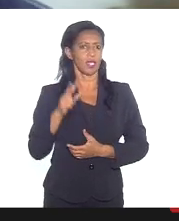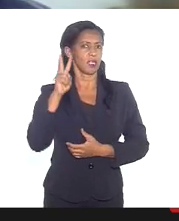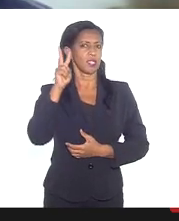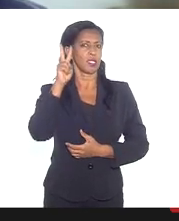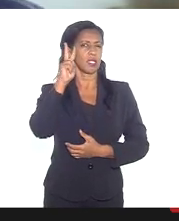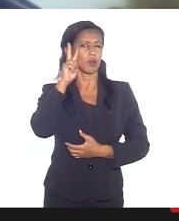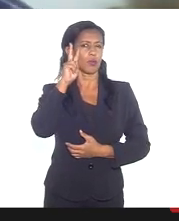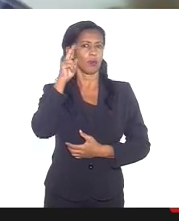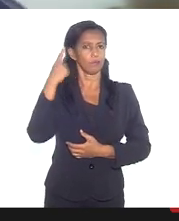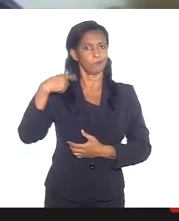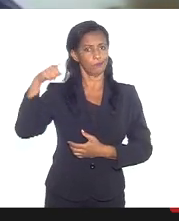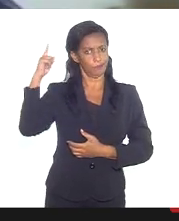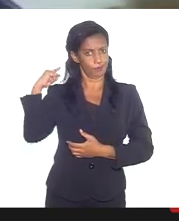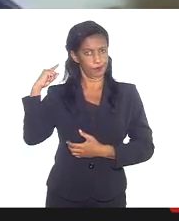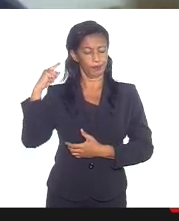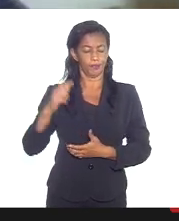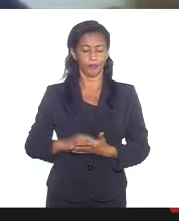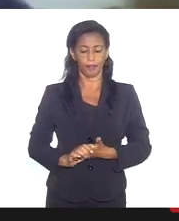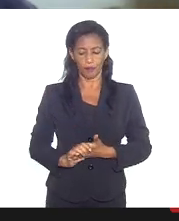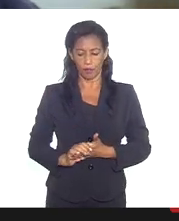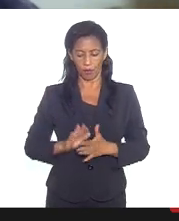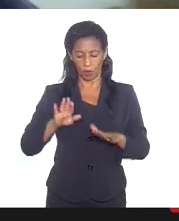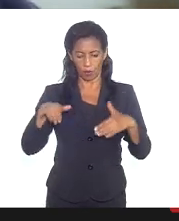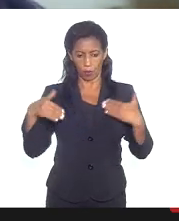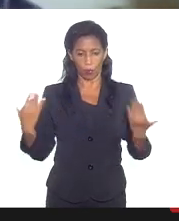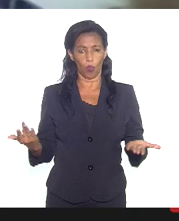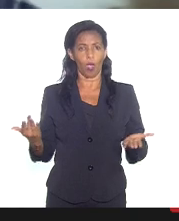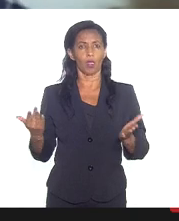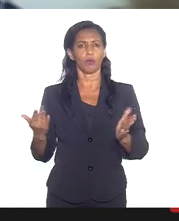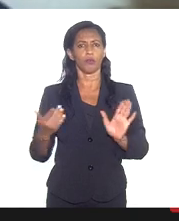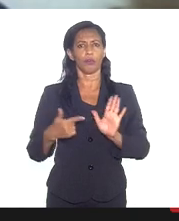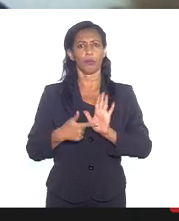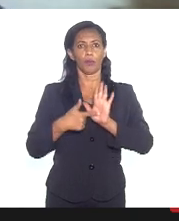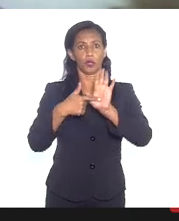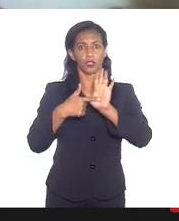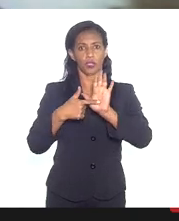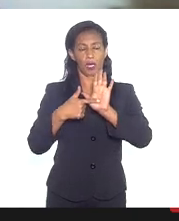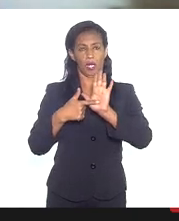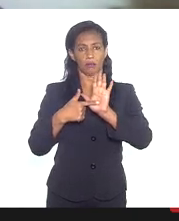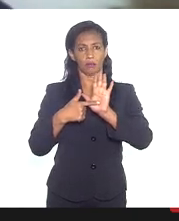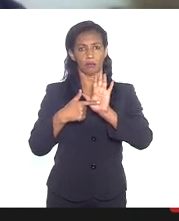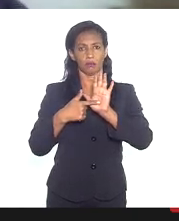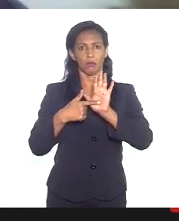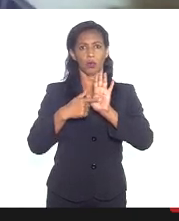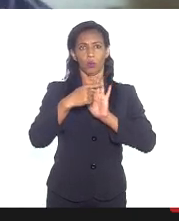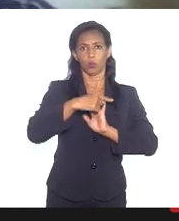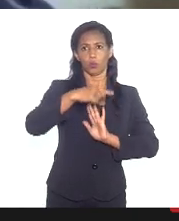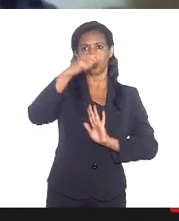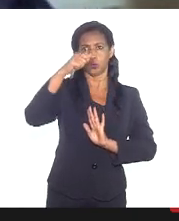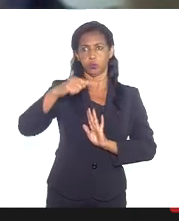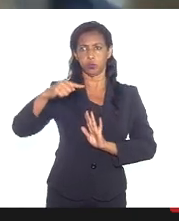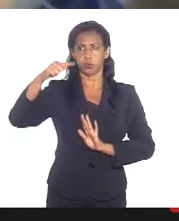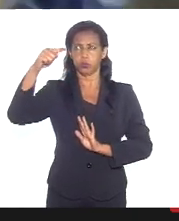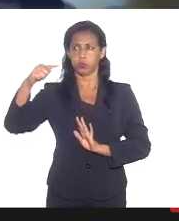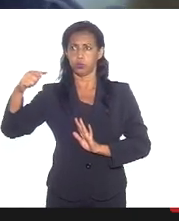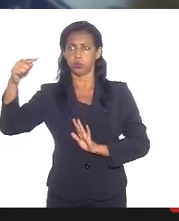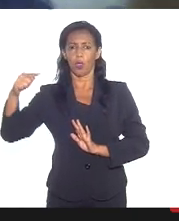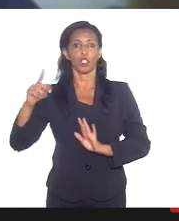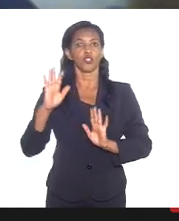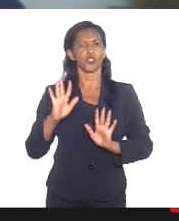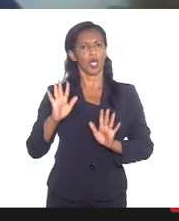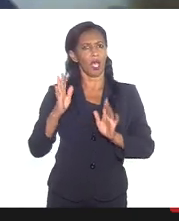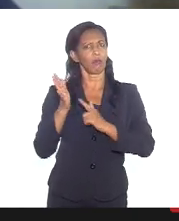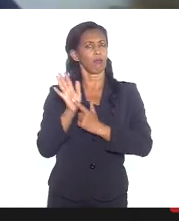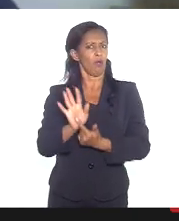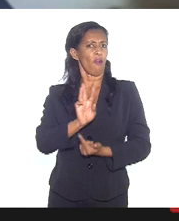segunda-feira passada, quando fez a exposição aqui o doutor Wagner Witter. E